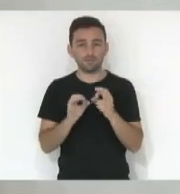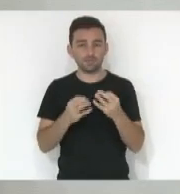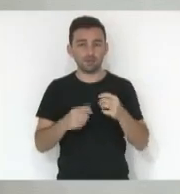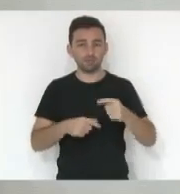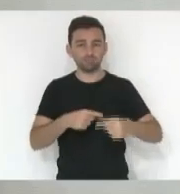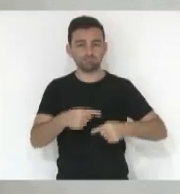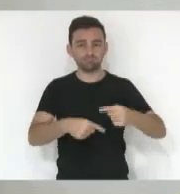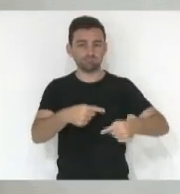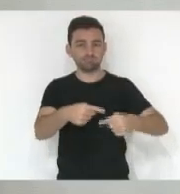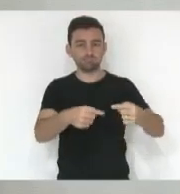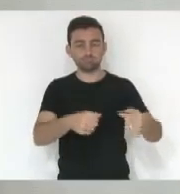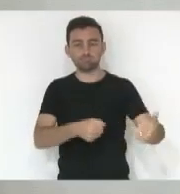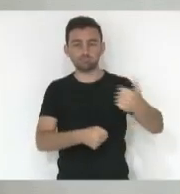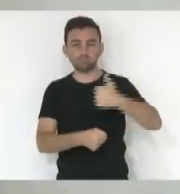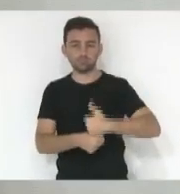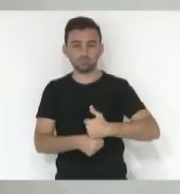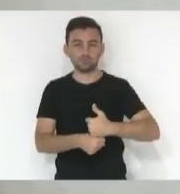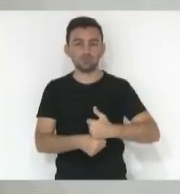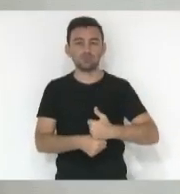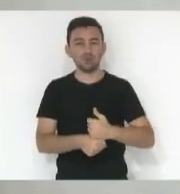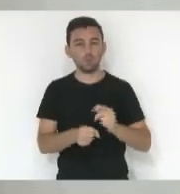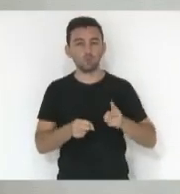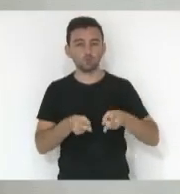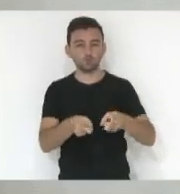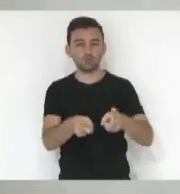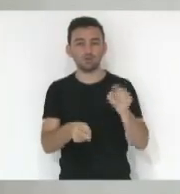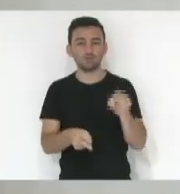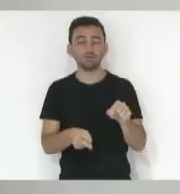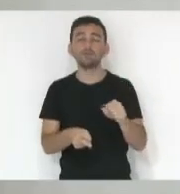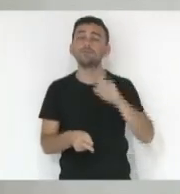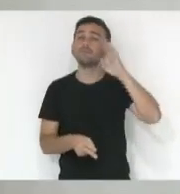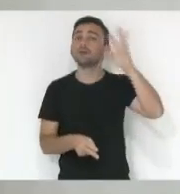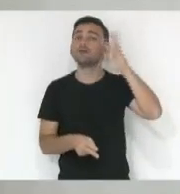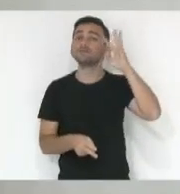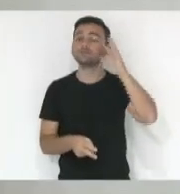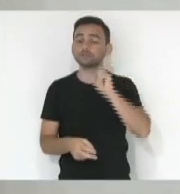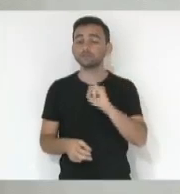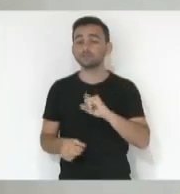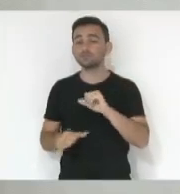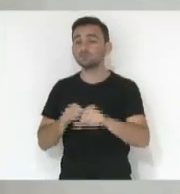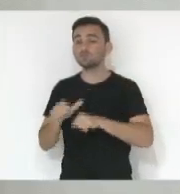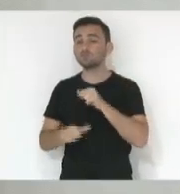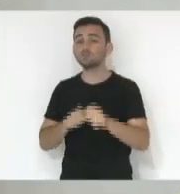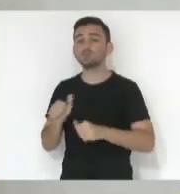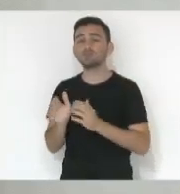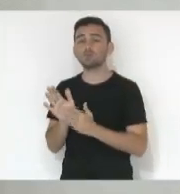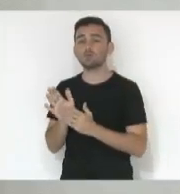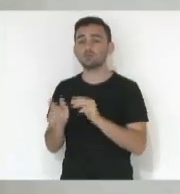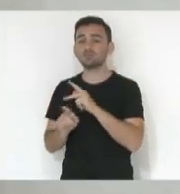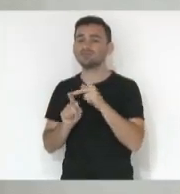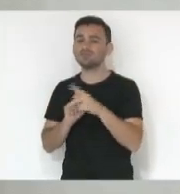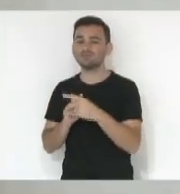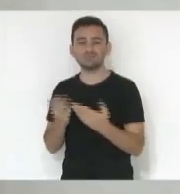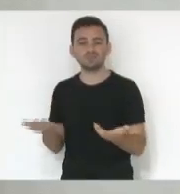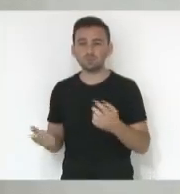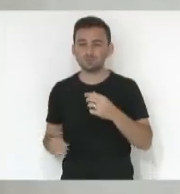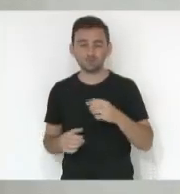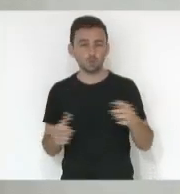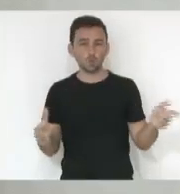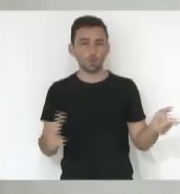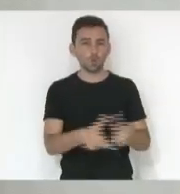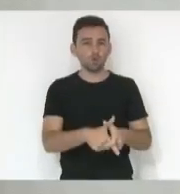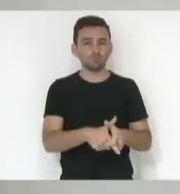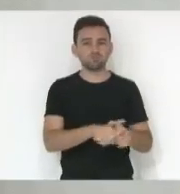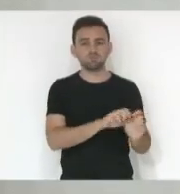seja, quem sucede a propriedade rural, você imagina com essa mudança na Previdência, não vai sobrar ninguém no campo, e daí